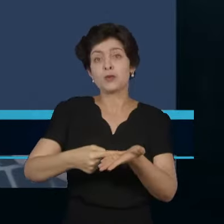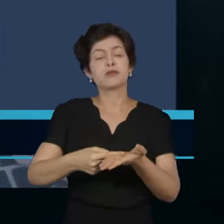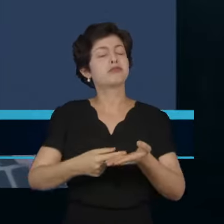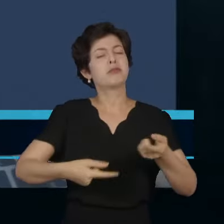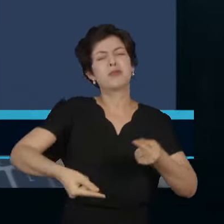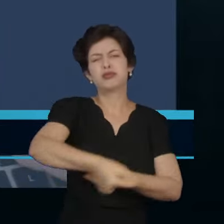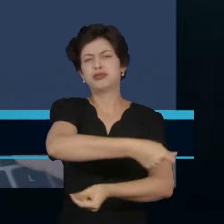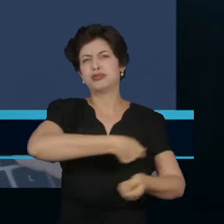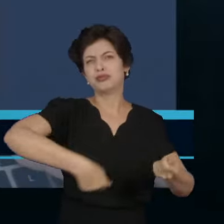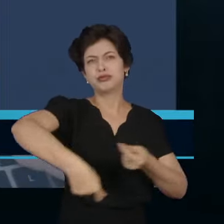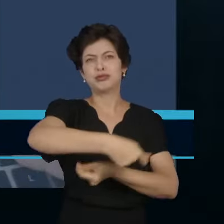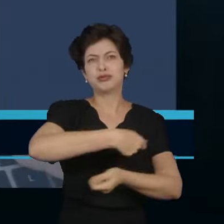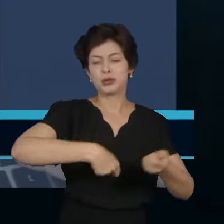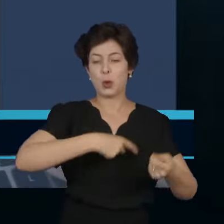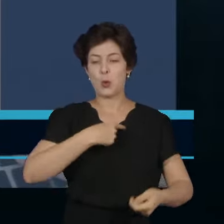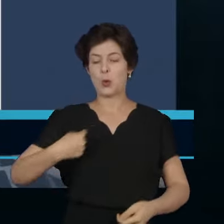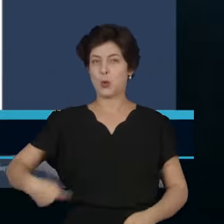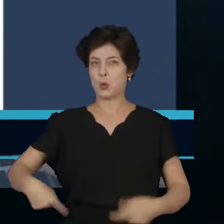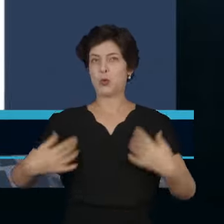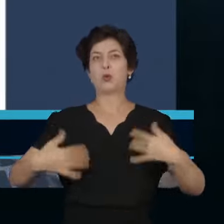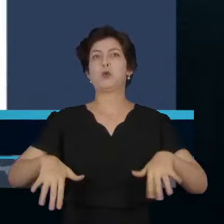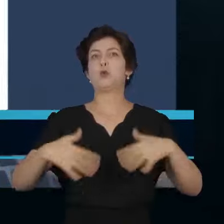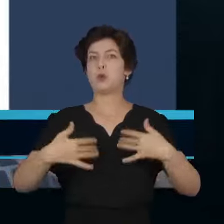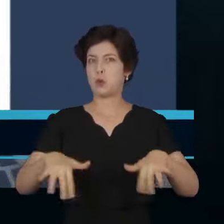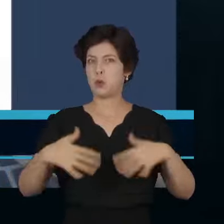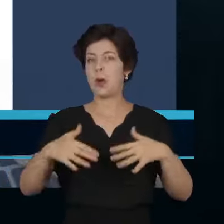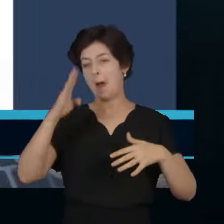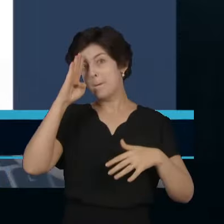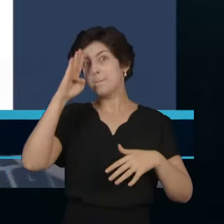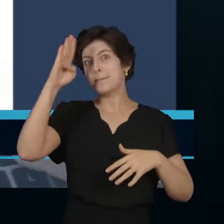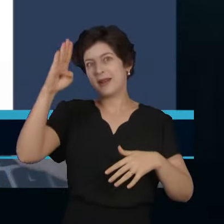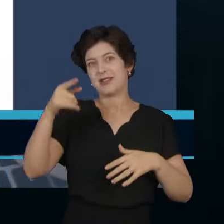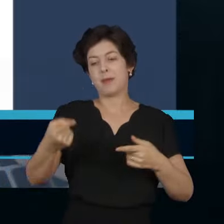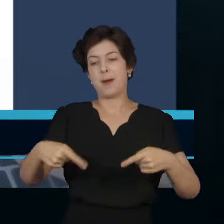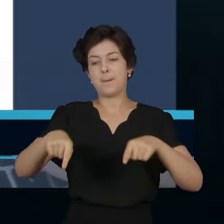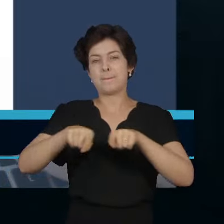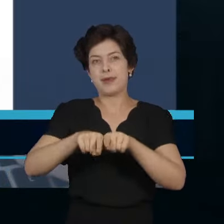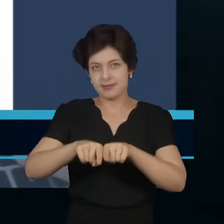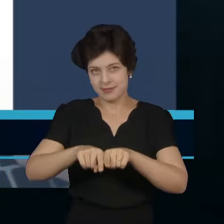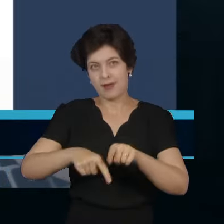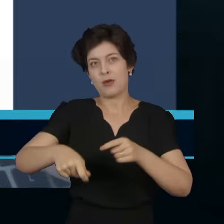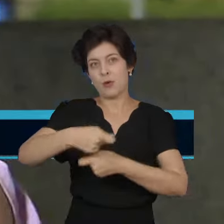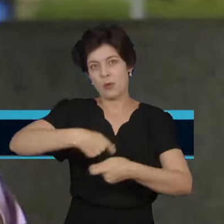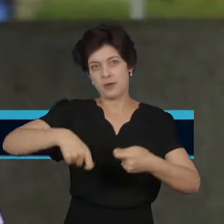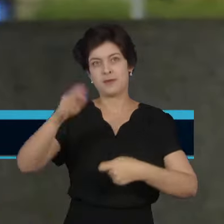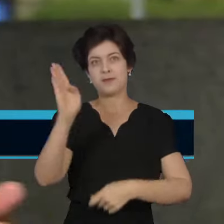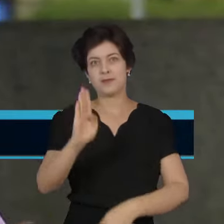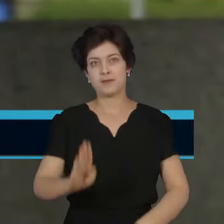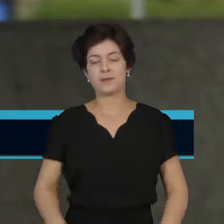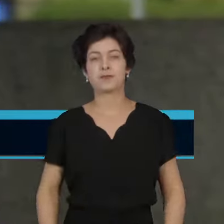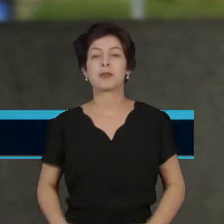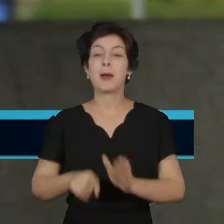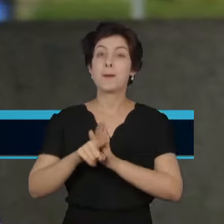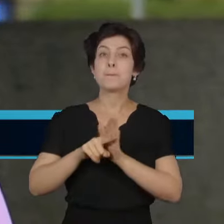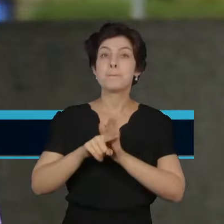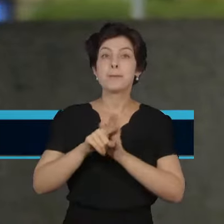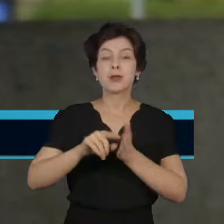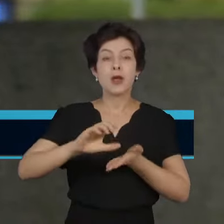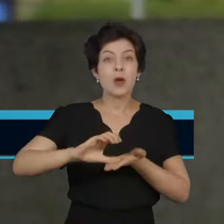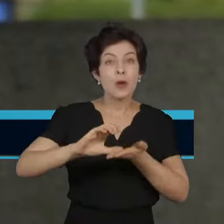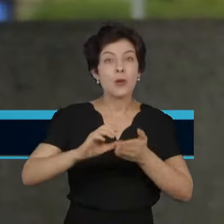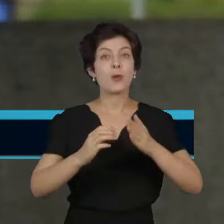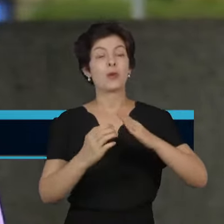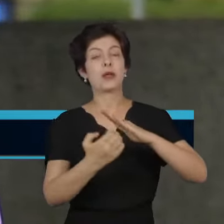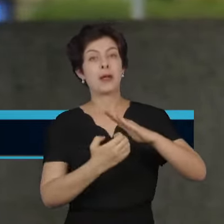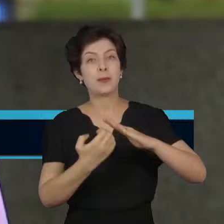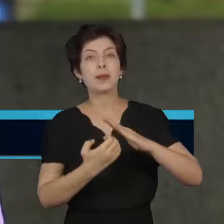comércio com o gigante asiático, que é o principal parceiro comercial do Brasil. O estudo do Conselho Empresarial